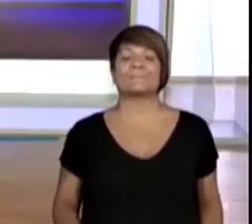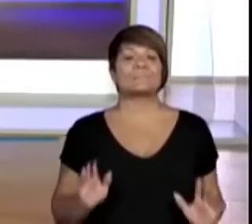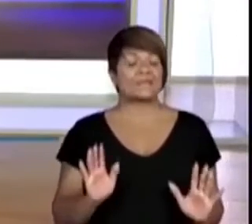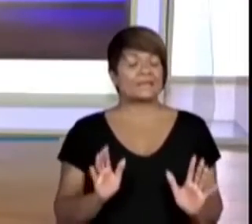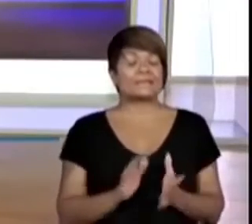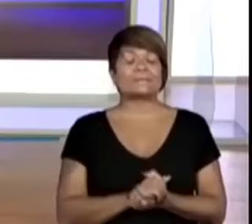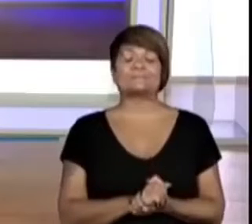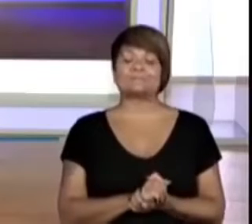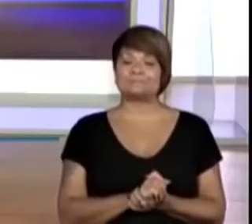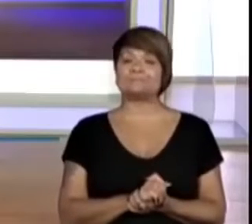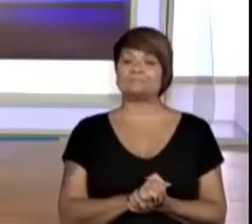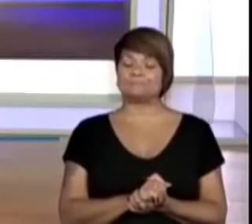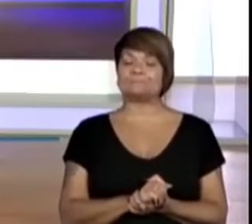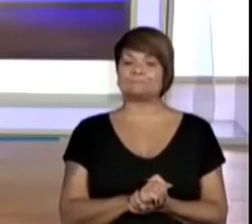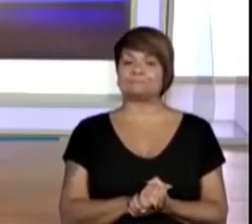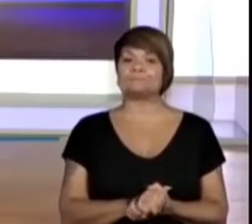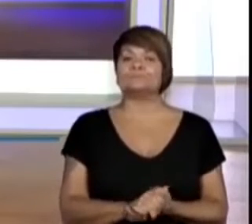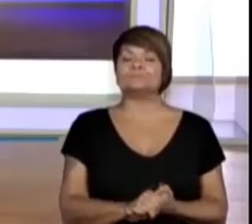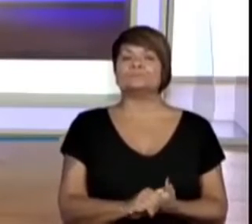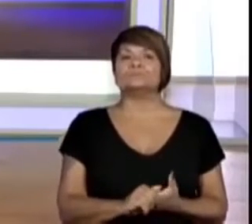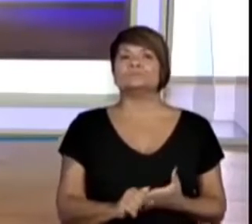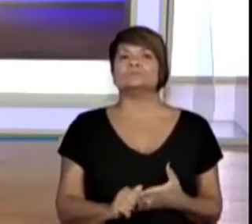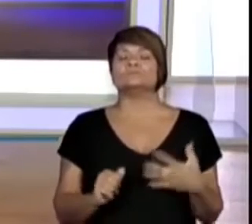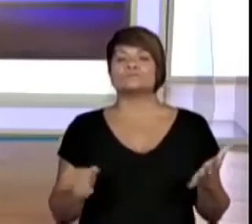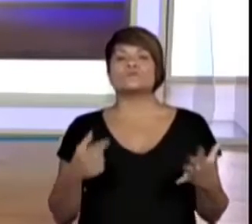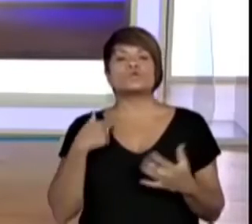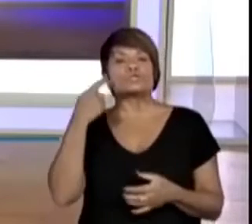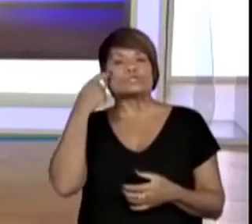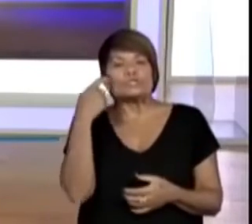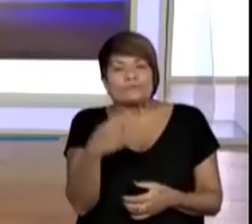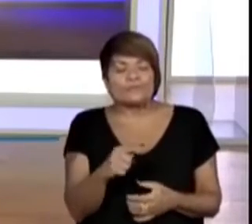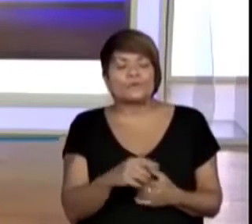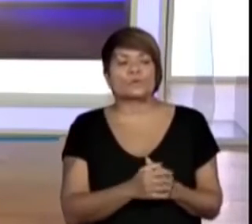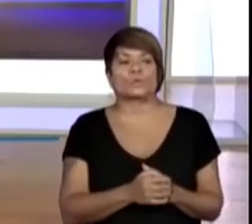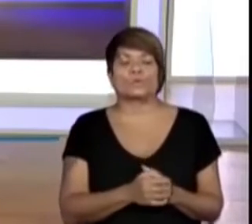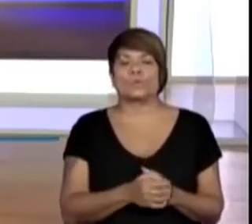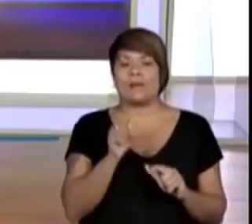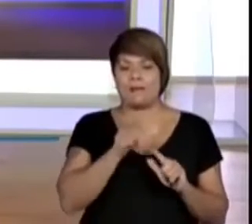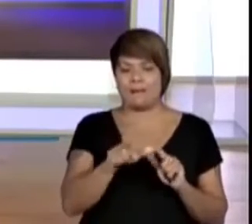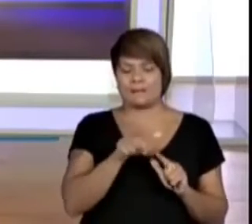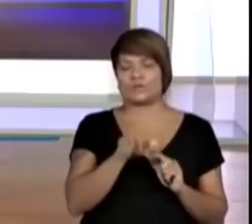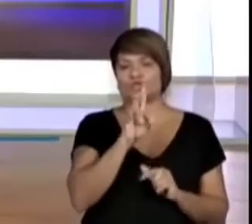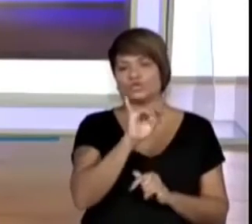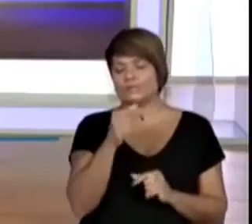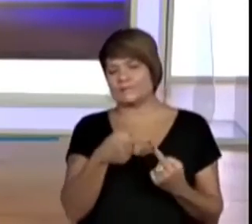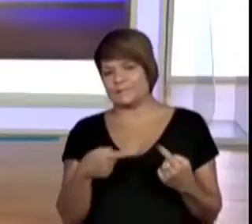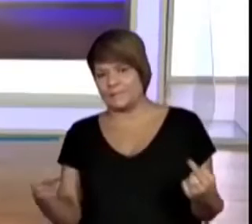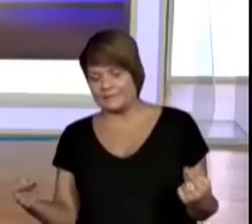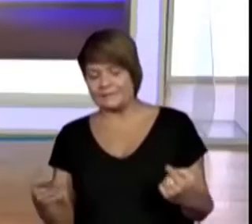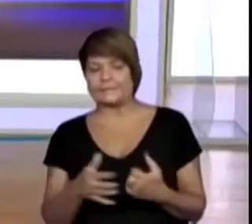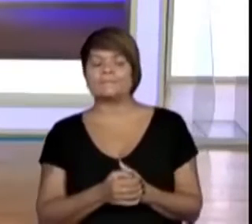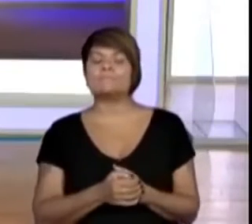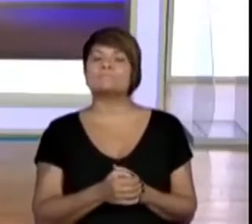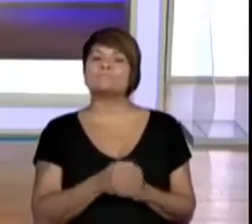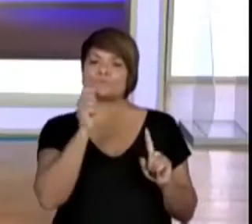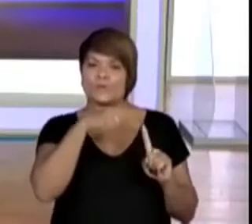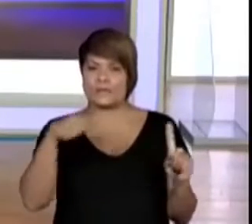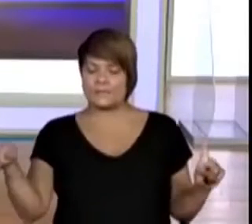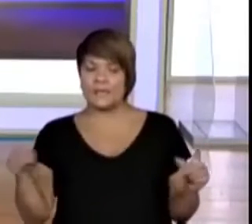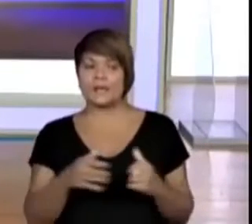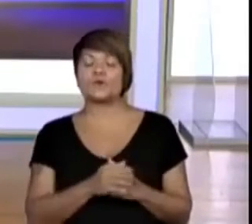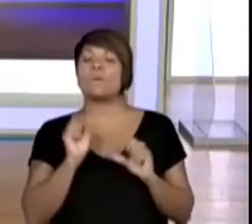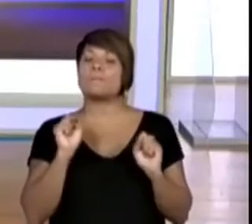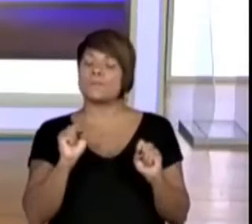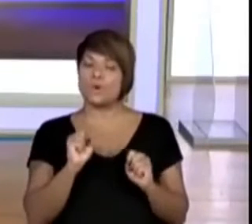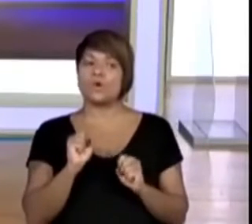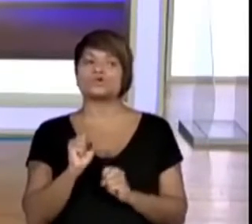Então, muito bem. A gente já viu aí que as letrinhas no calendário são os dias da semana, que a gente pode saber os